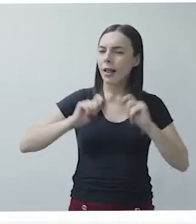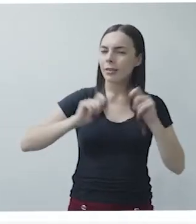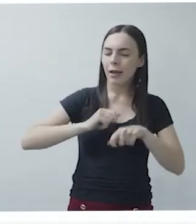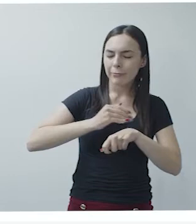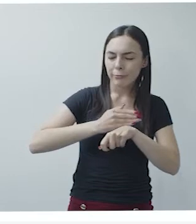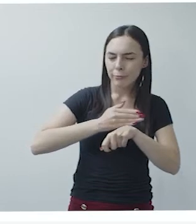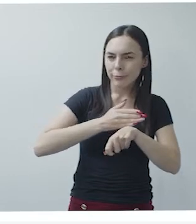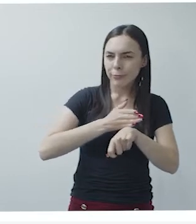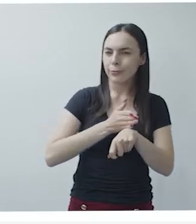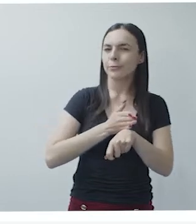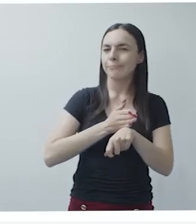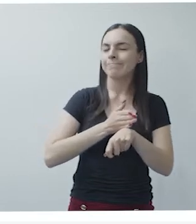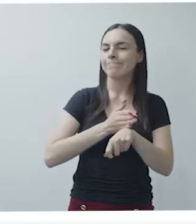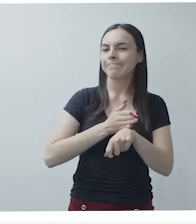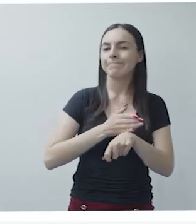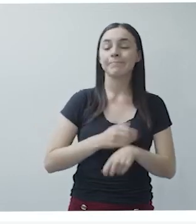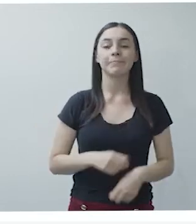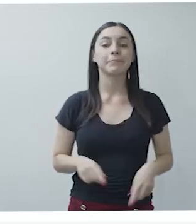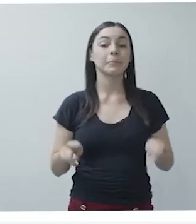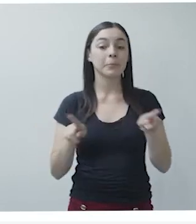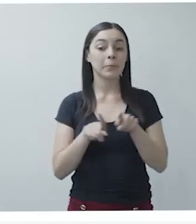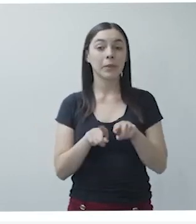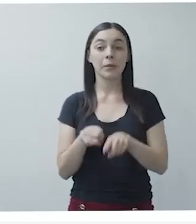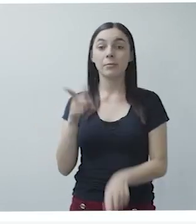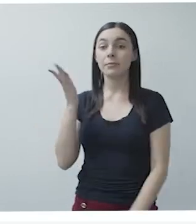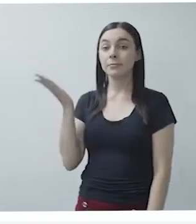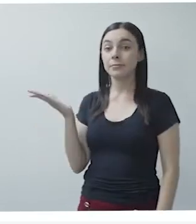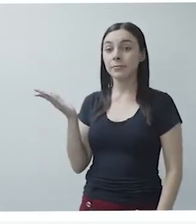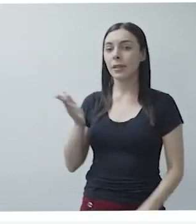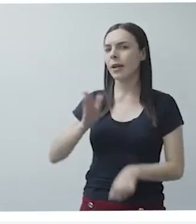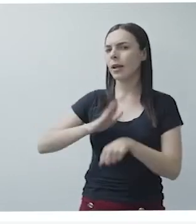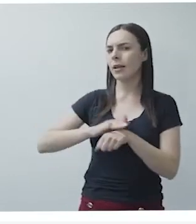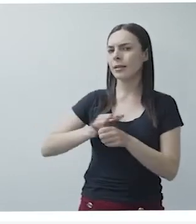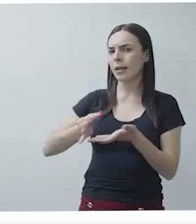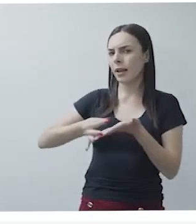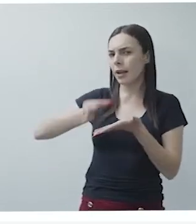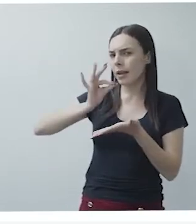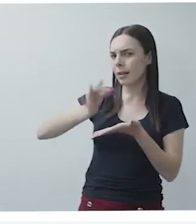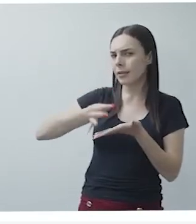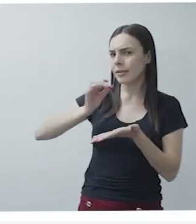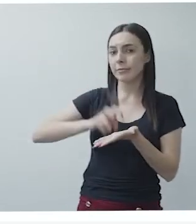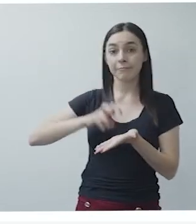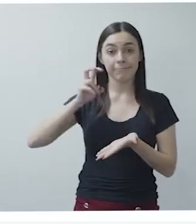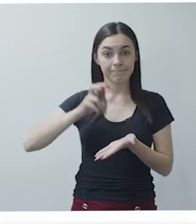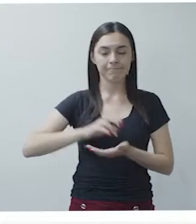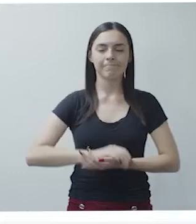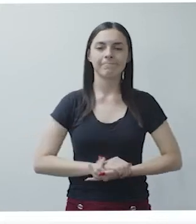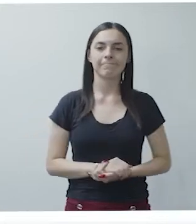mais, né? Também temos o momento do café da manhã, né?